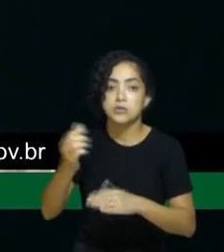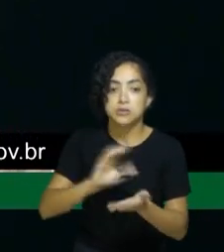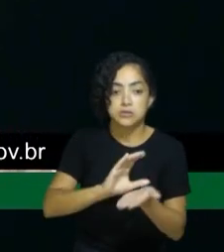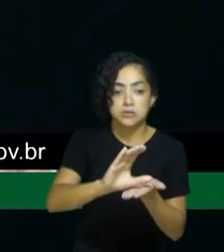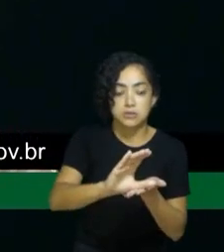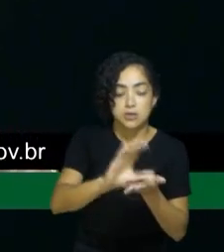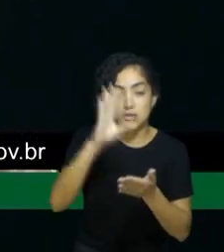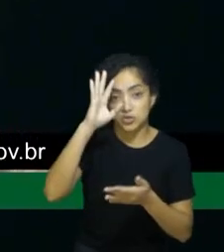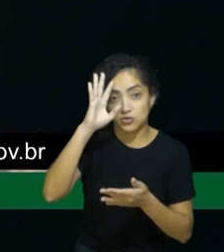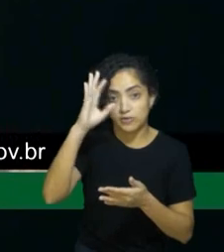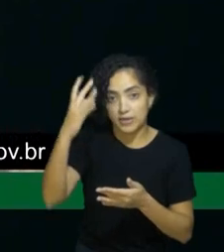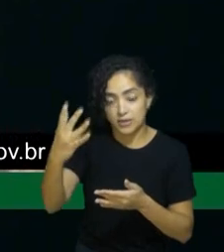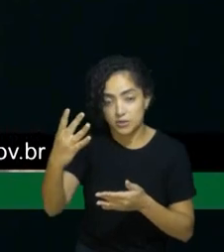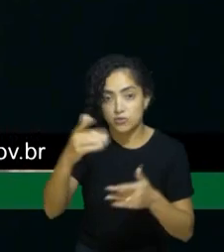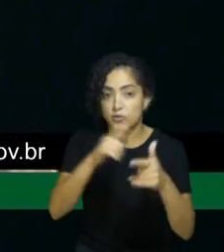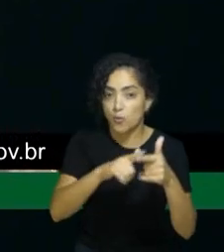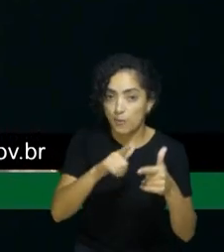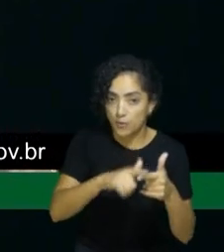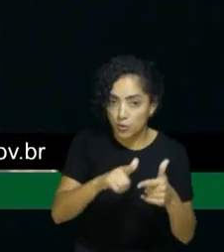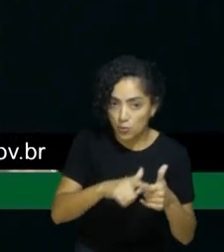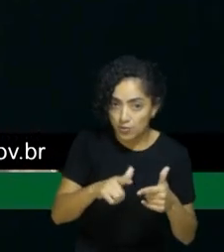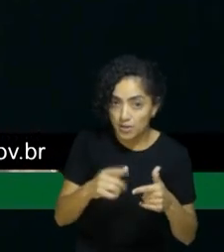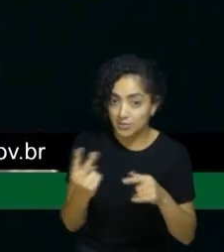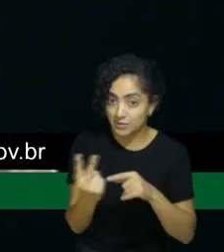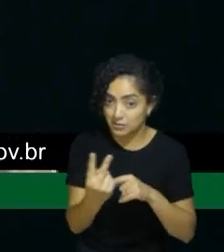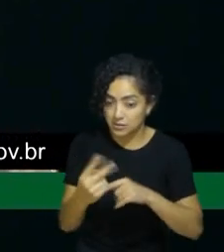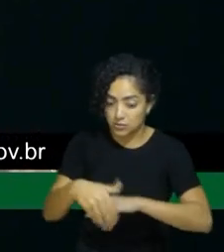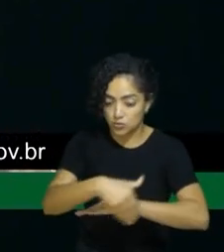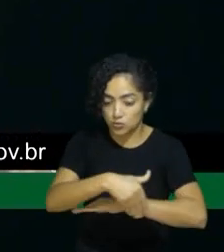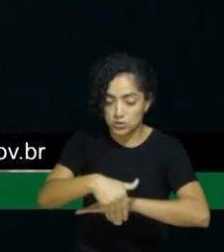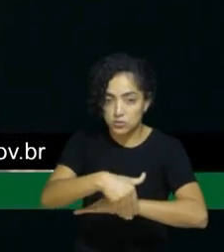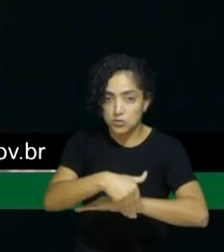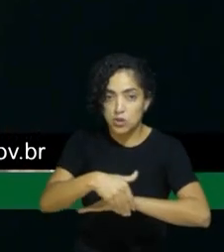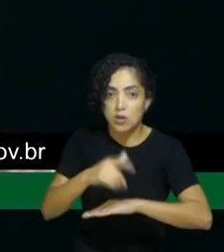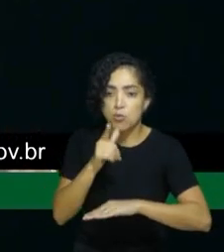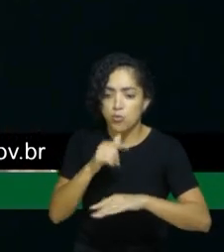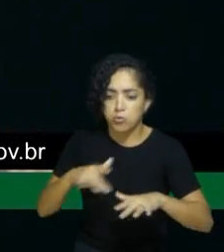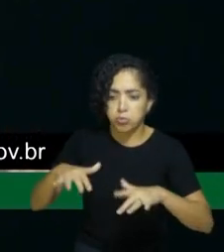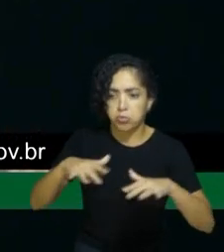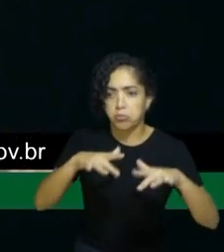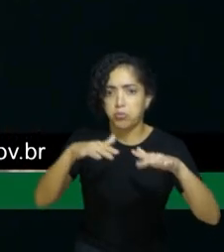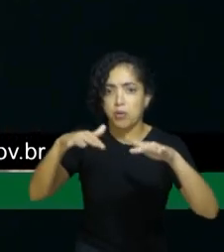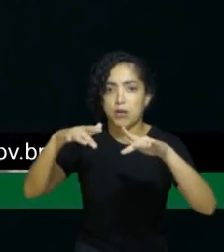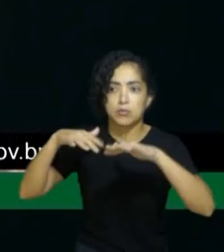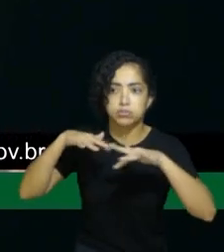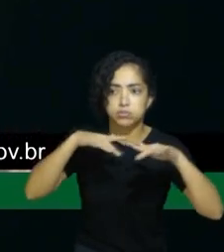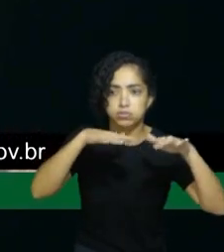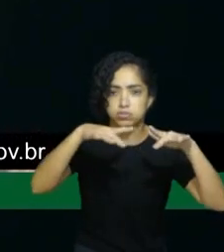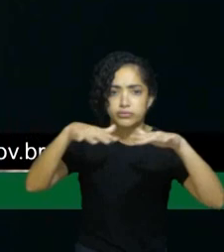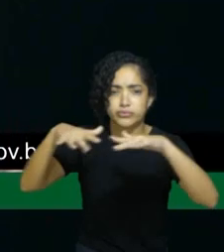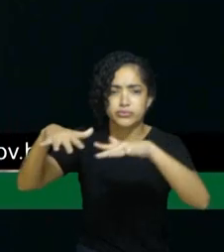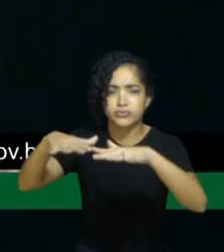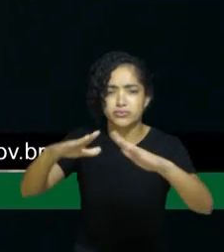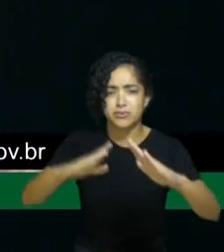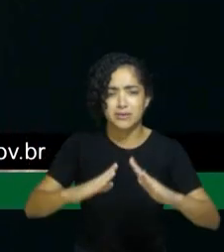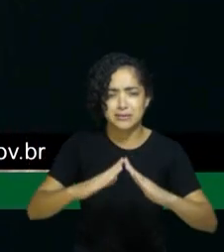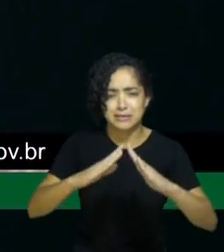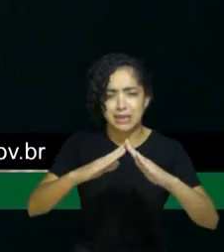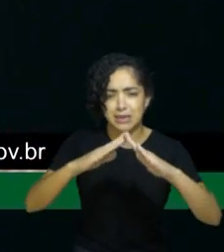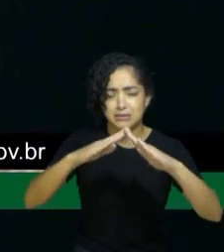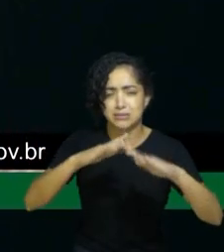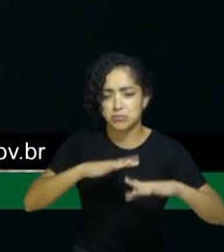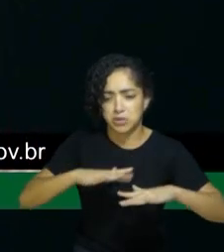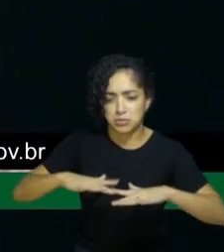resolver tanto o problema da João nus que qualquer enchurrada as águas invadem as casas e também na